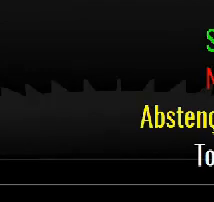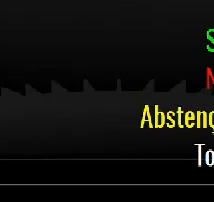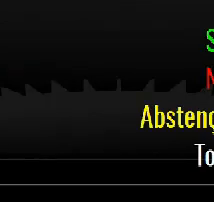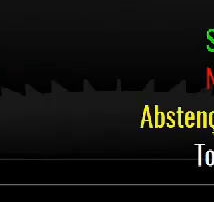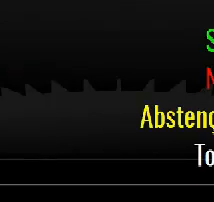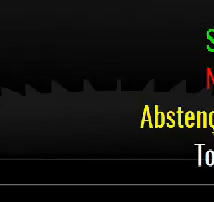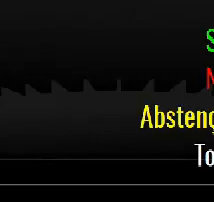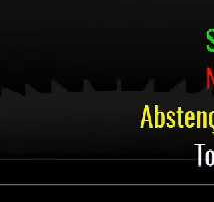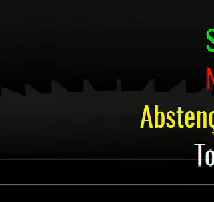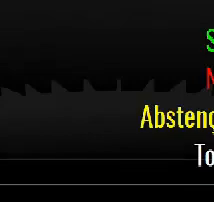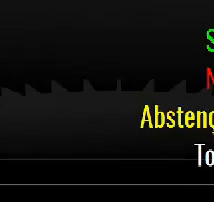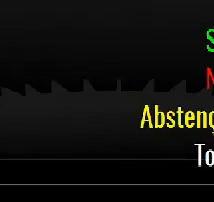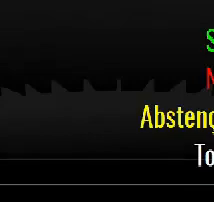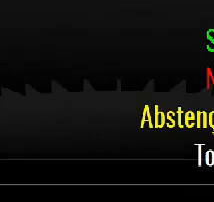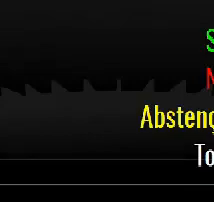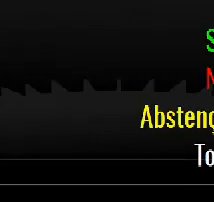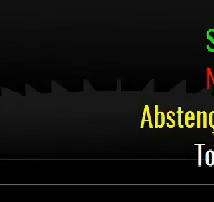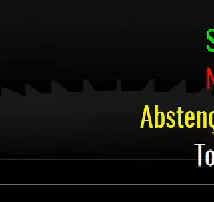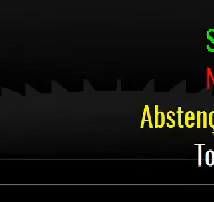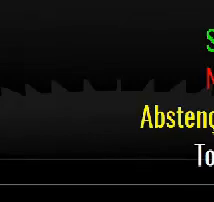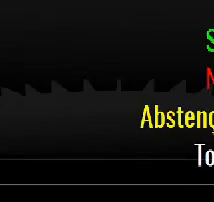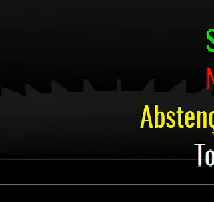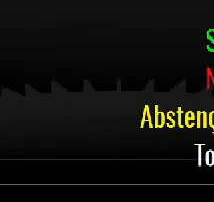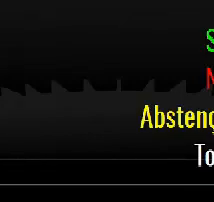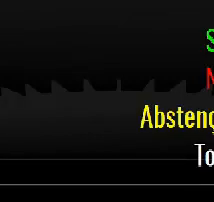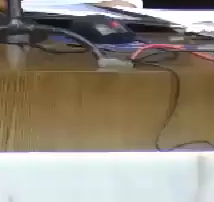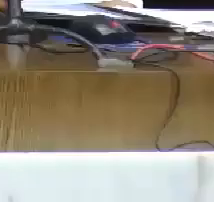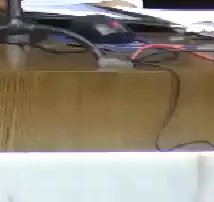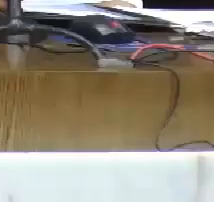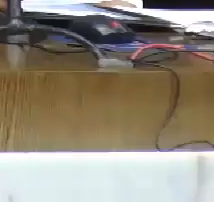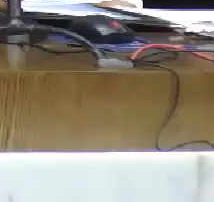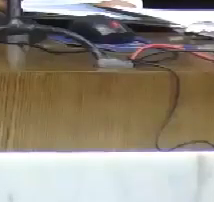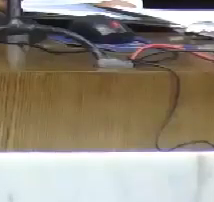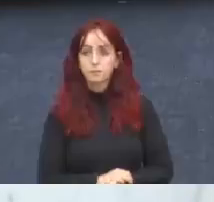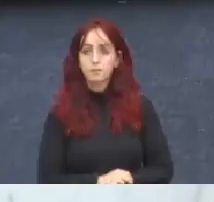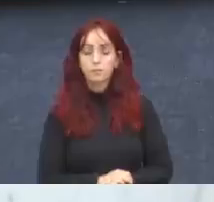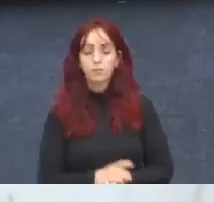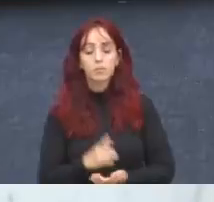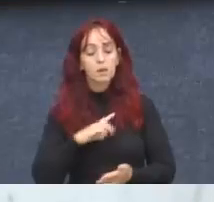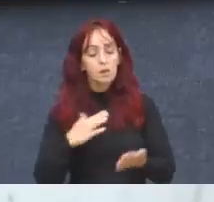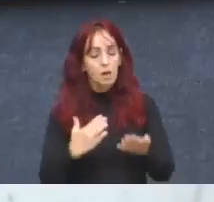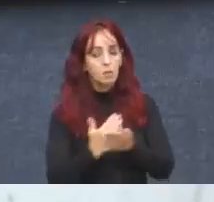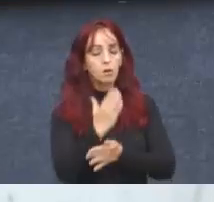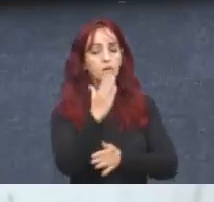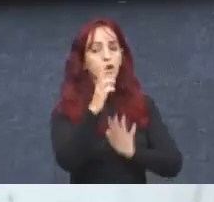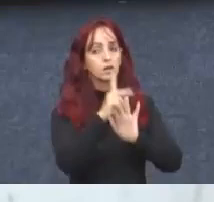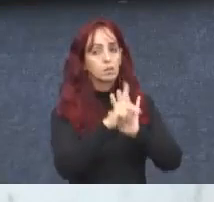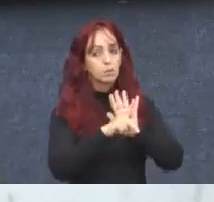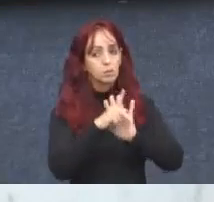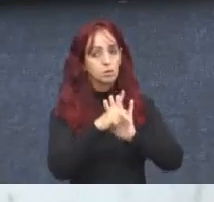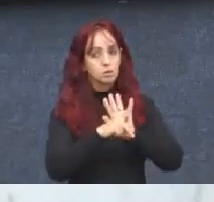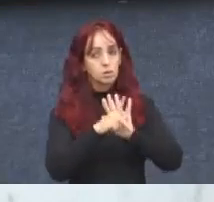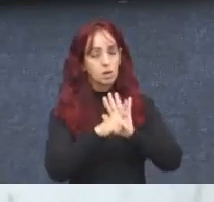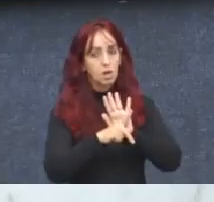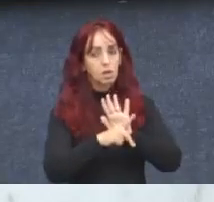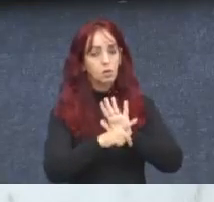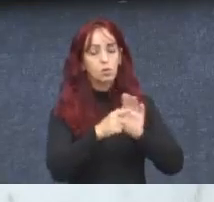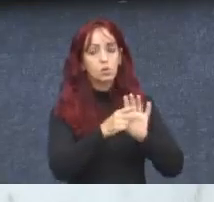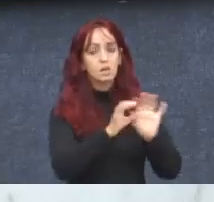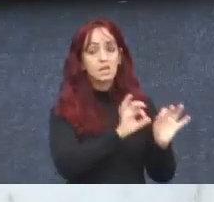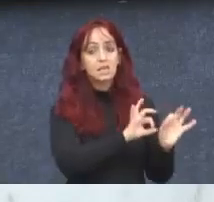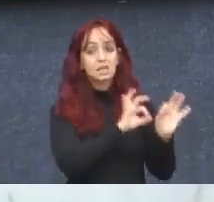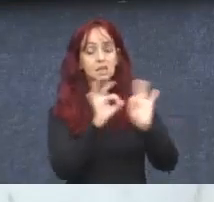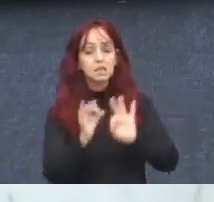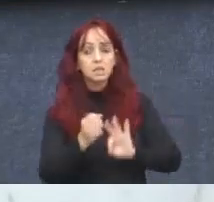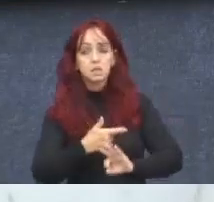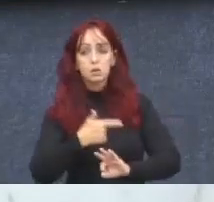Encerrada a votação. 33 votos sim, 6 votos não. Está aprovado o projeto em segundo turno.